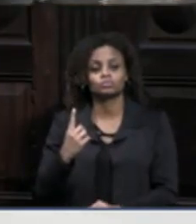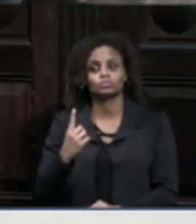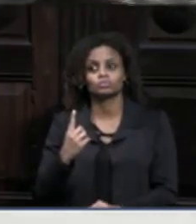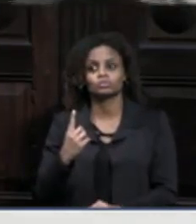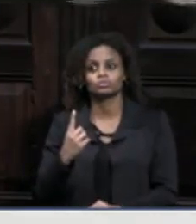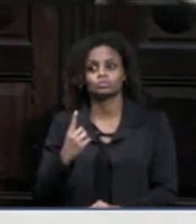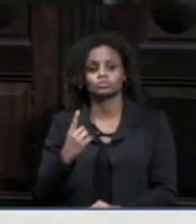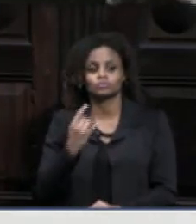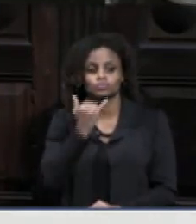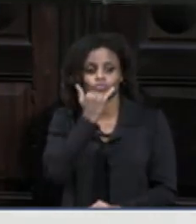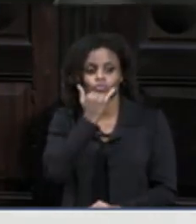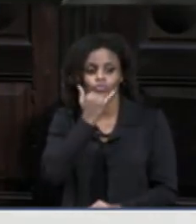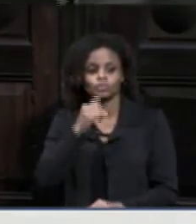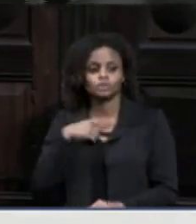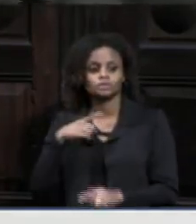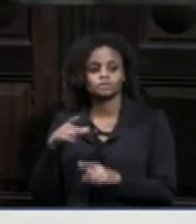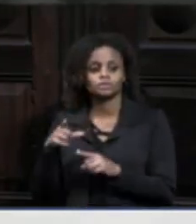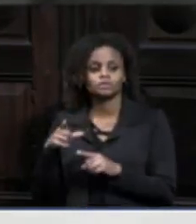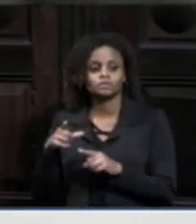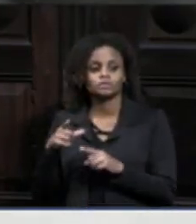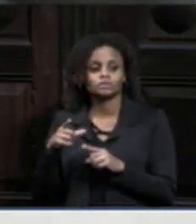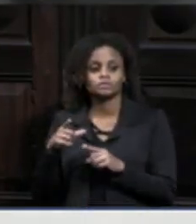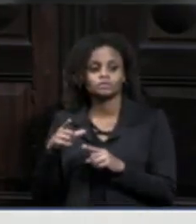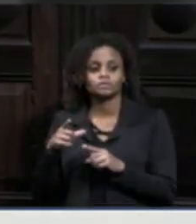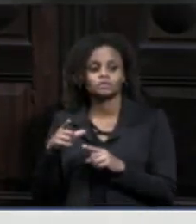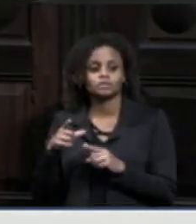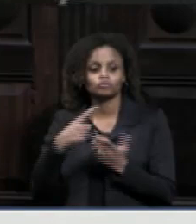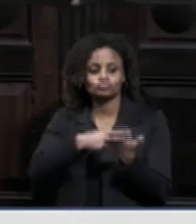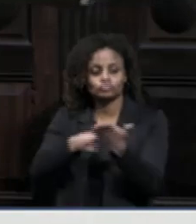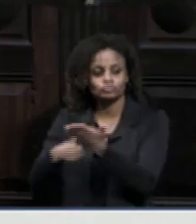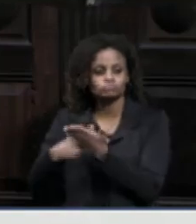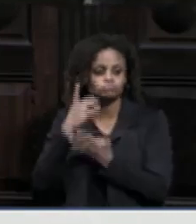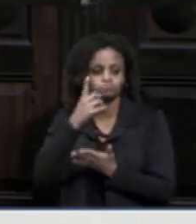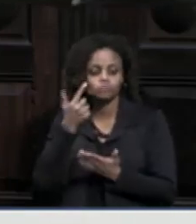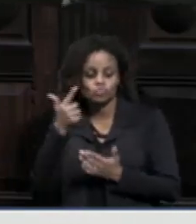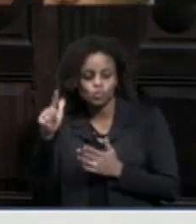ordem aqui, o pessoal aceitou retirar a emenda.